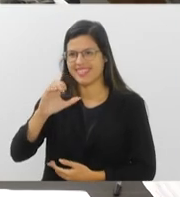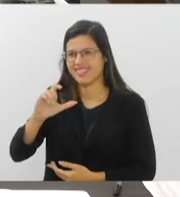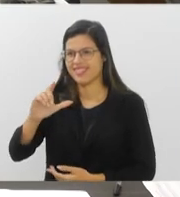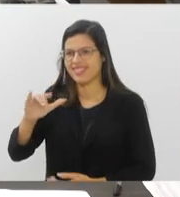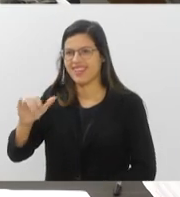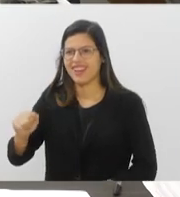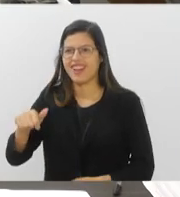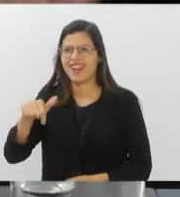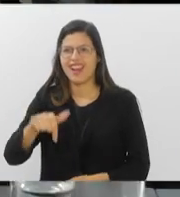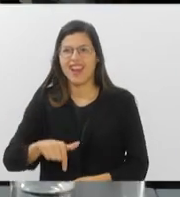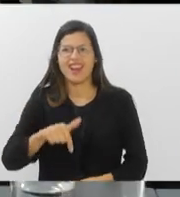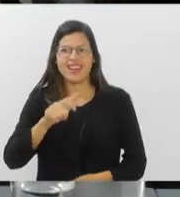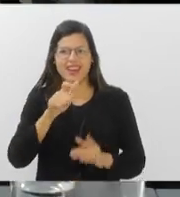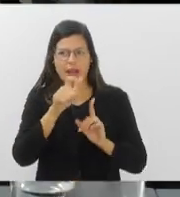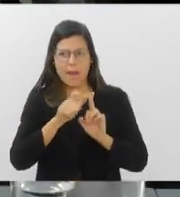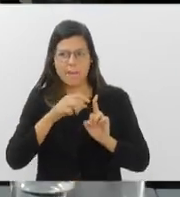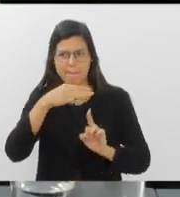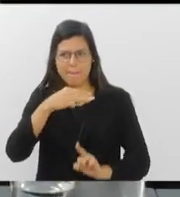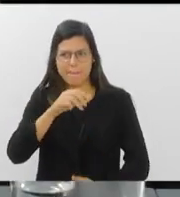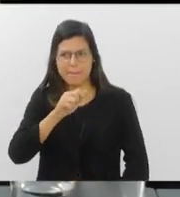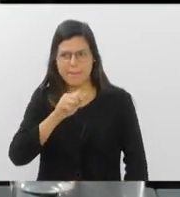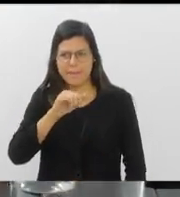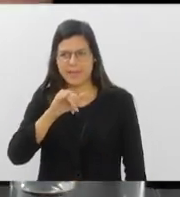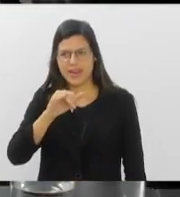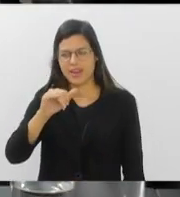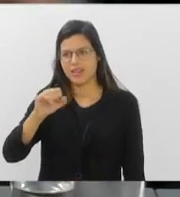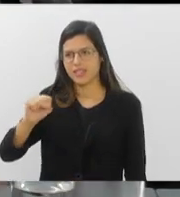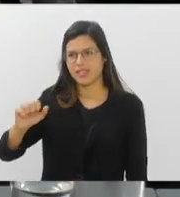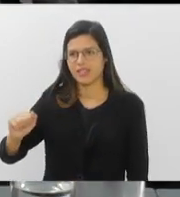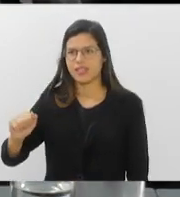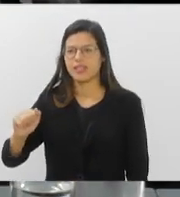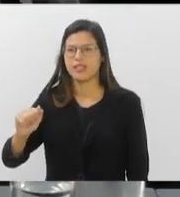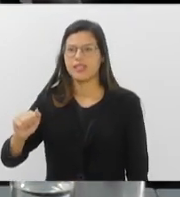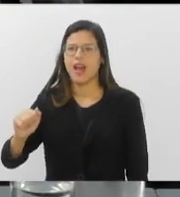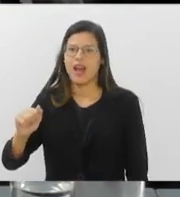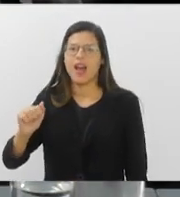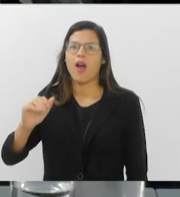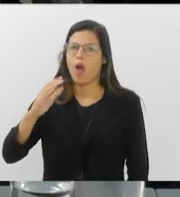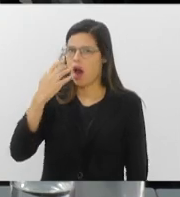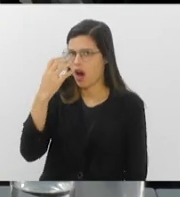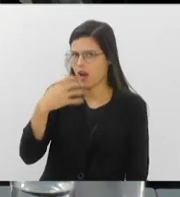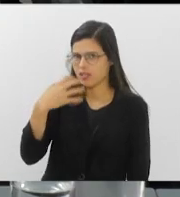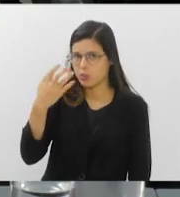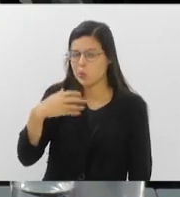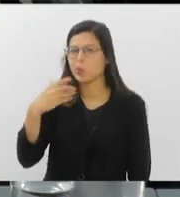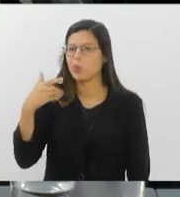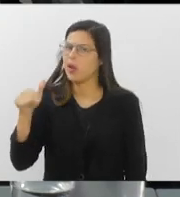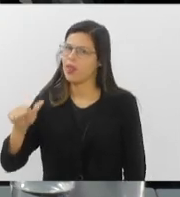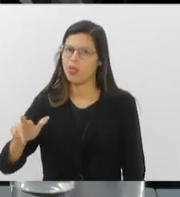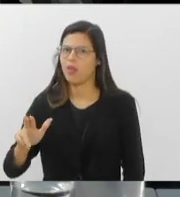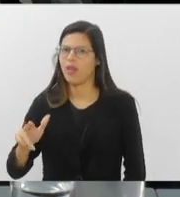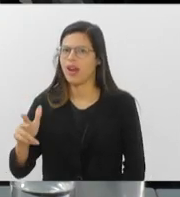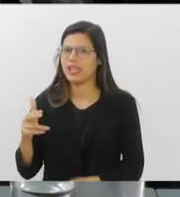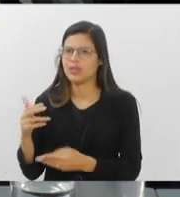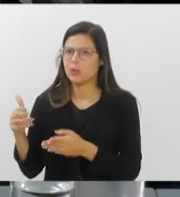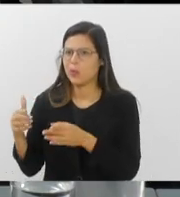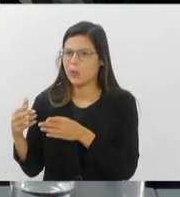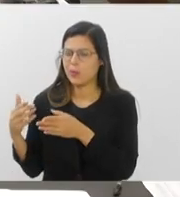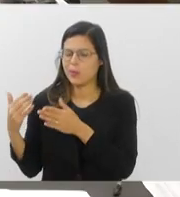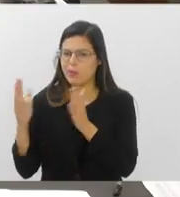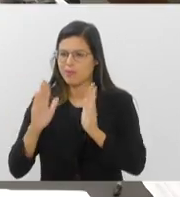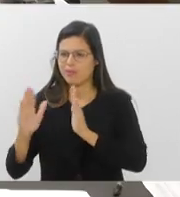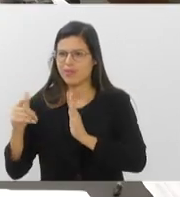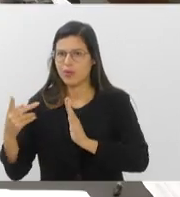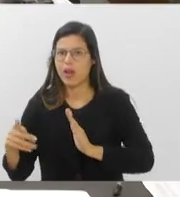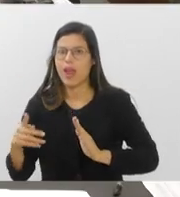grande cantora, que não é da, que não é, não é da época dela. Ela morreu indo que morreu para essa casa, de acidente na Ponte de Niterói.